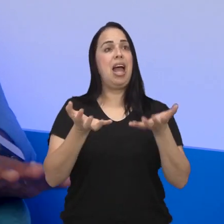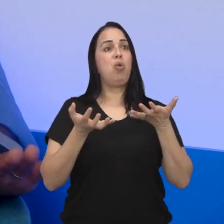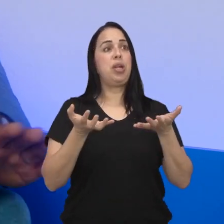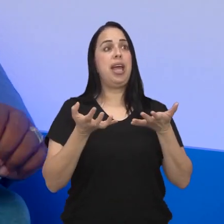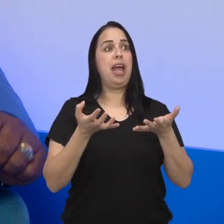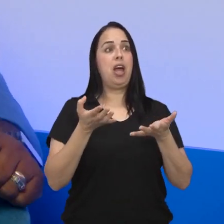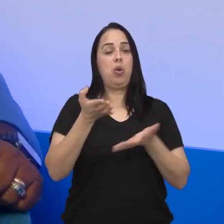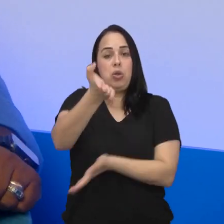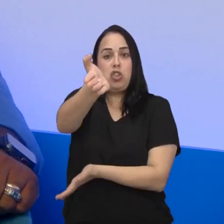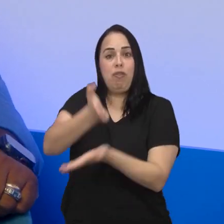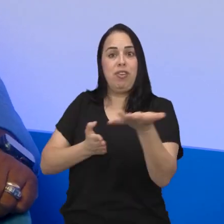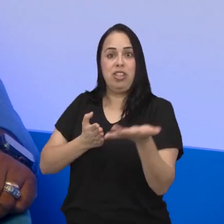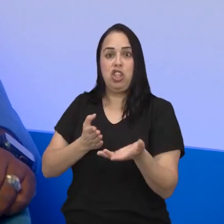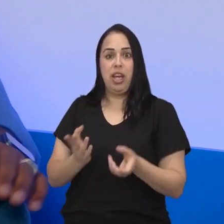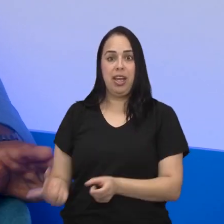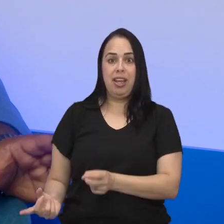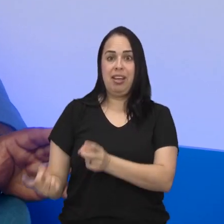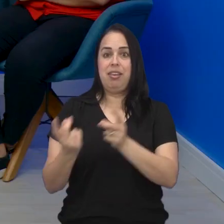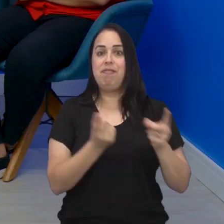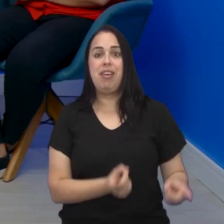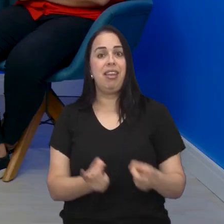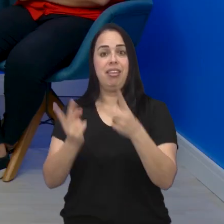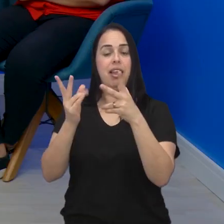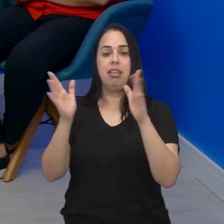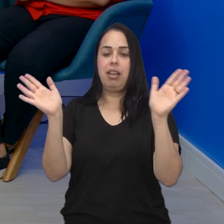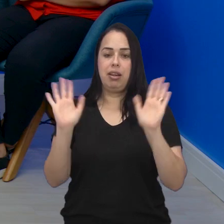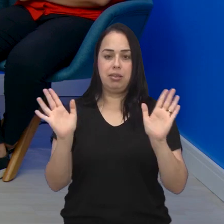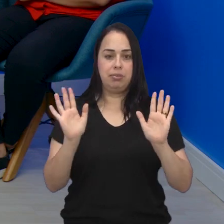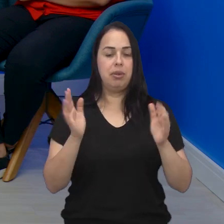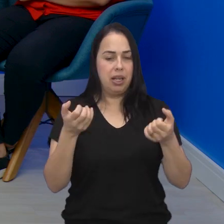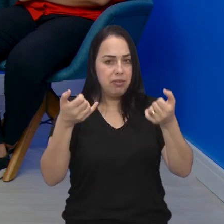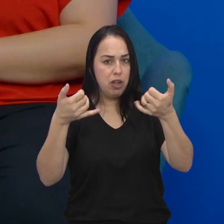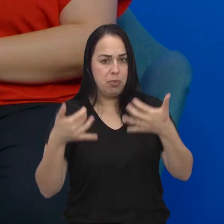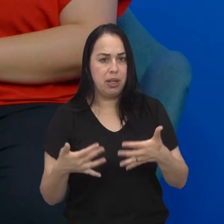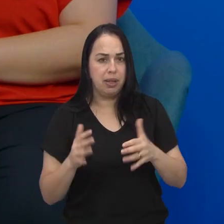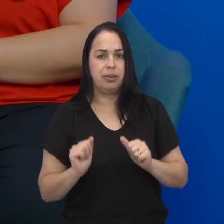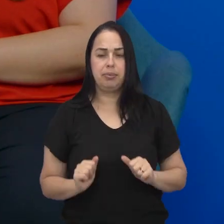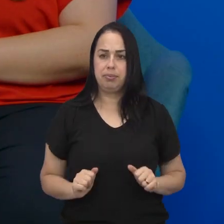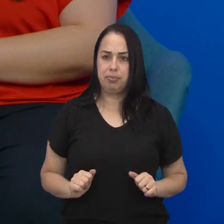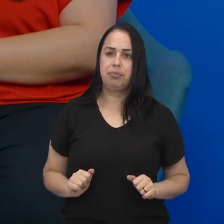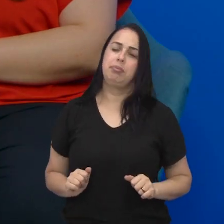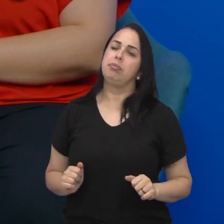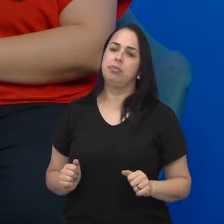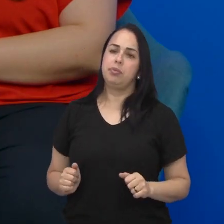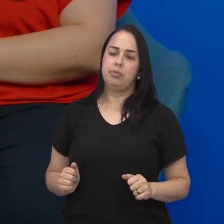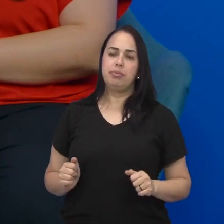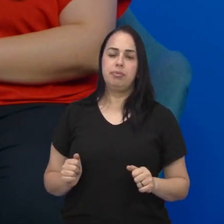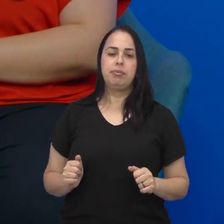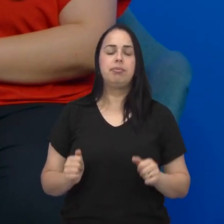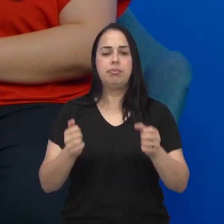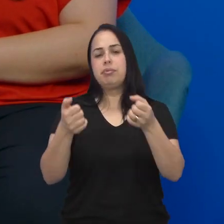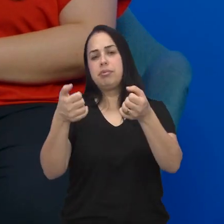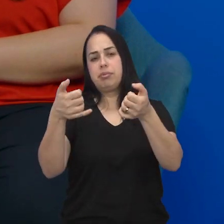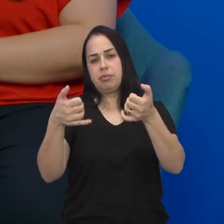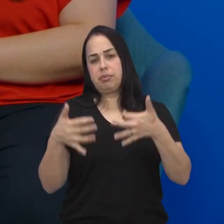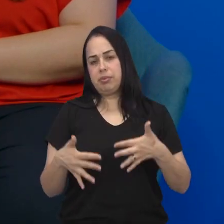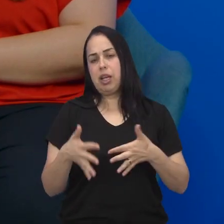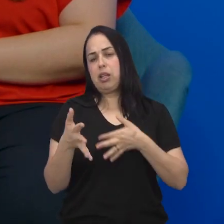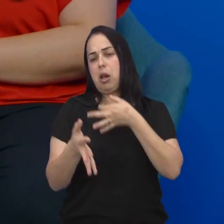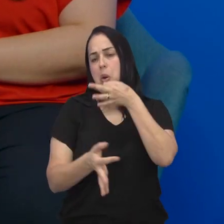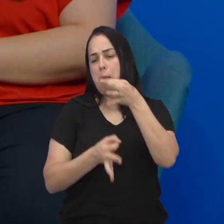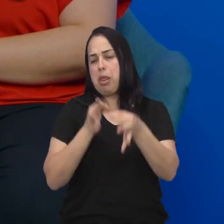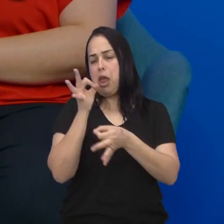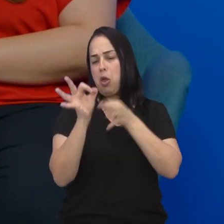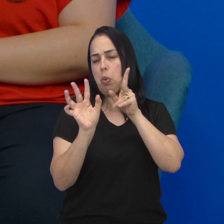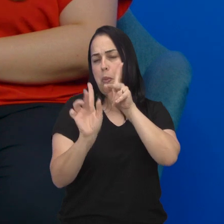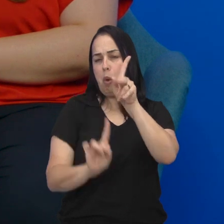assim, eu quero privatizar, né? Tem eu um vou estigma privatizar. em cima disso, Então, né? Antes da gente explicar essa parte até cair nessa questão